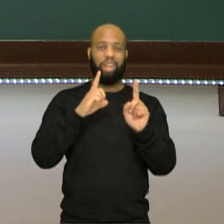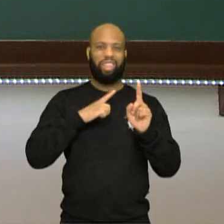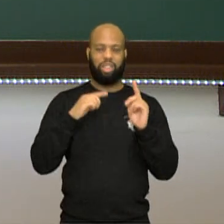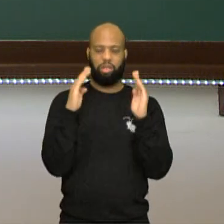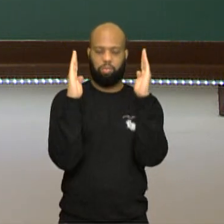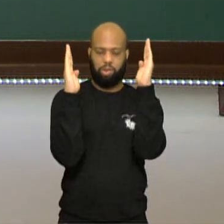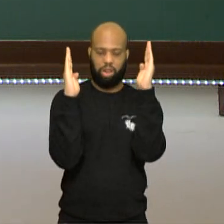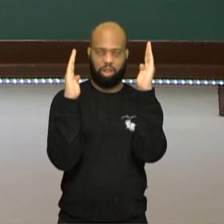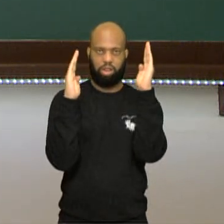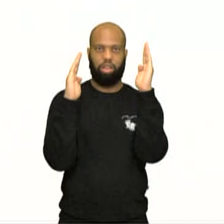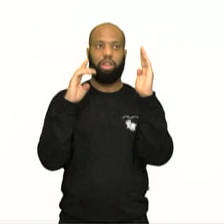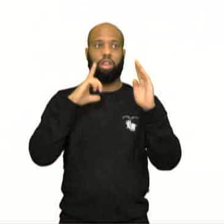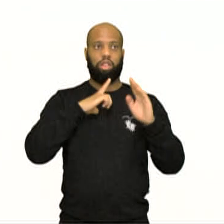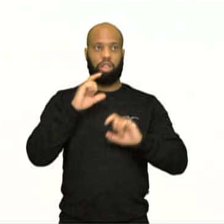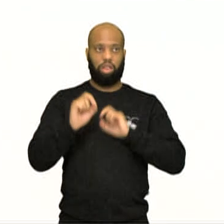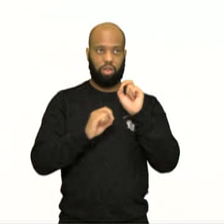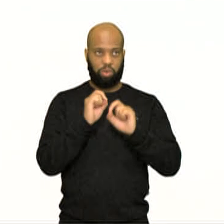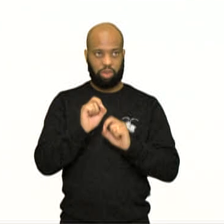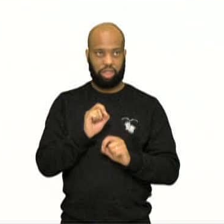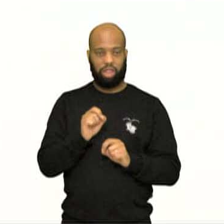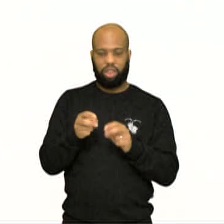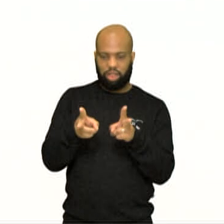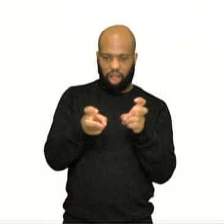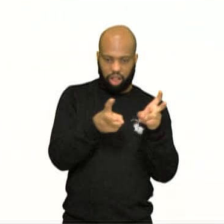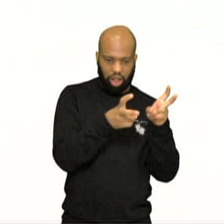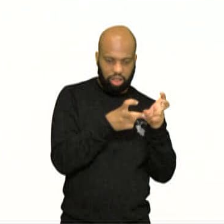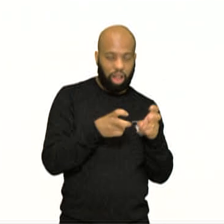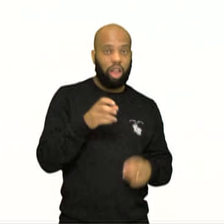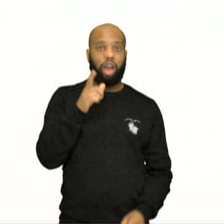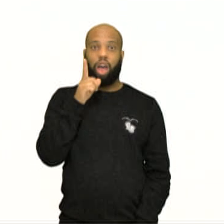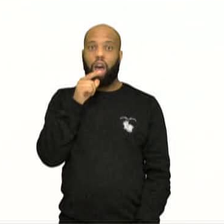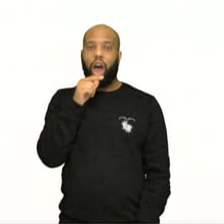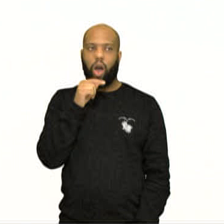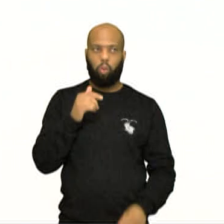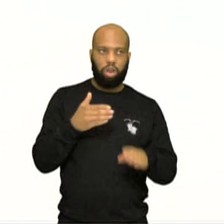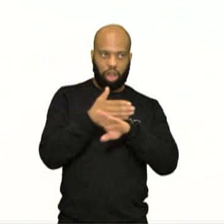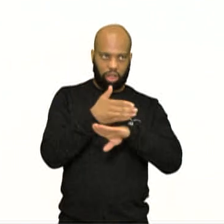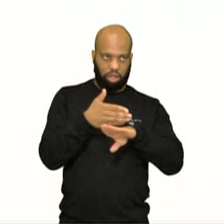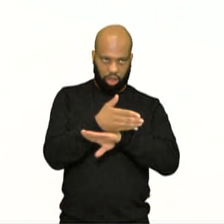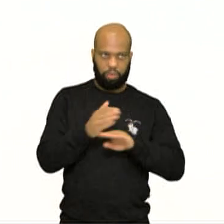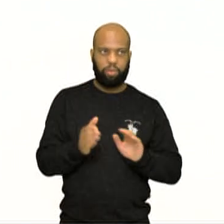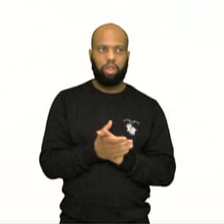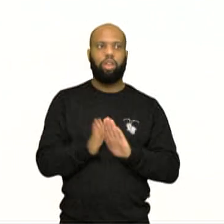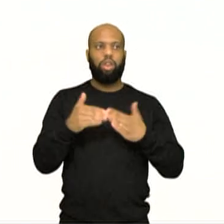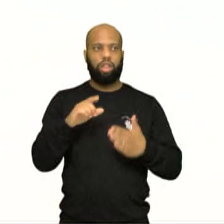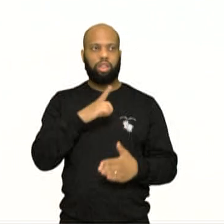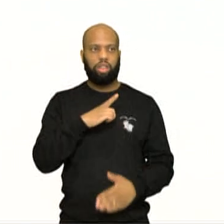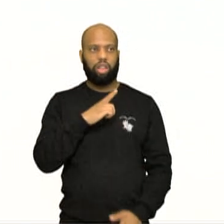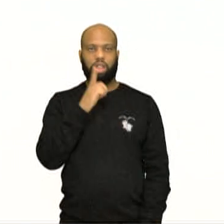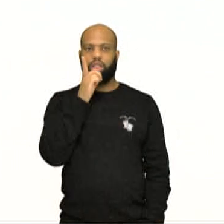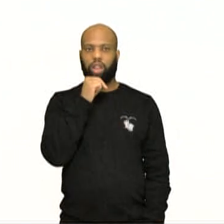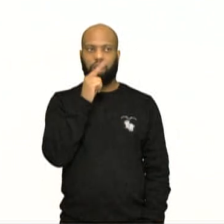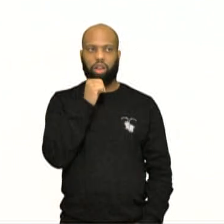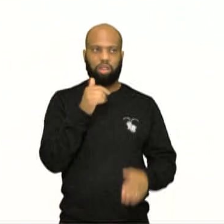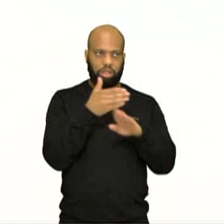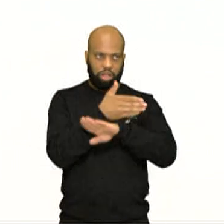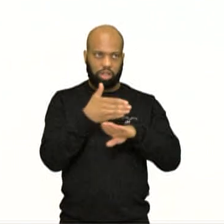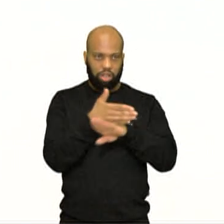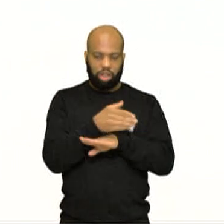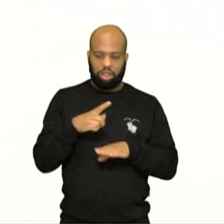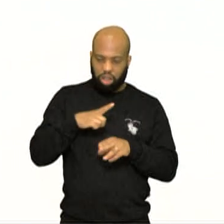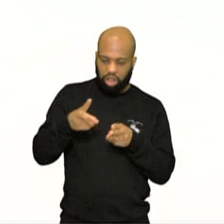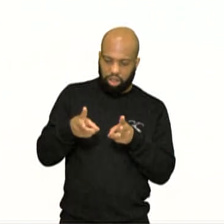faz parte de um dispositivo de detector de água. Então você tem aqui a água, né? E aqui eu tenho o